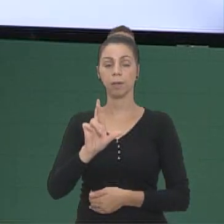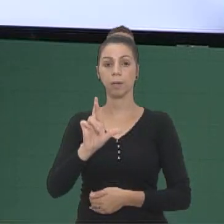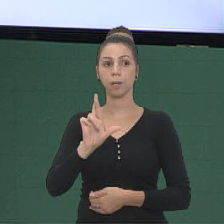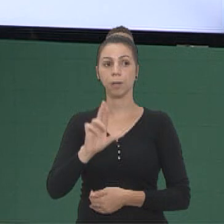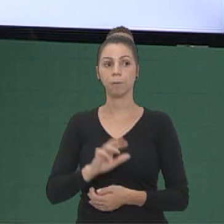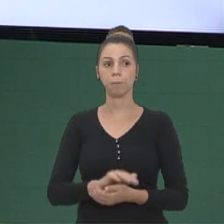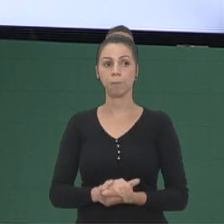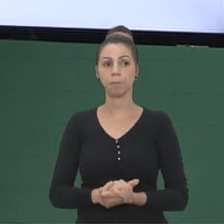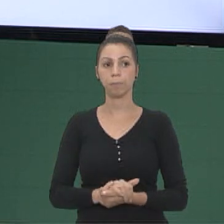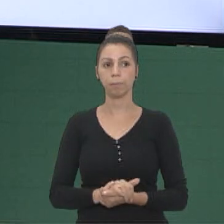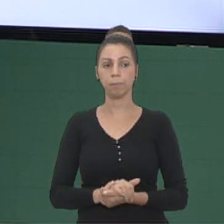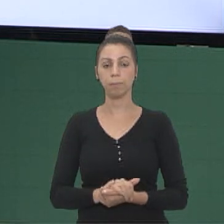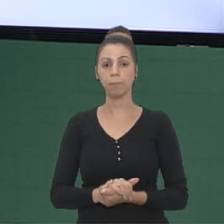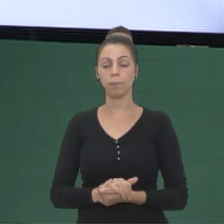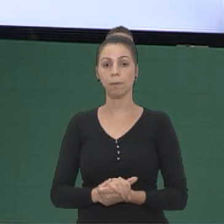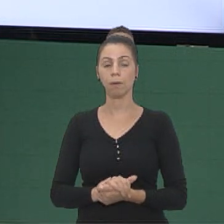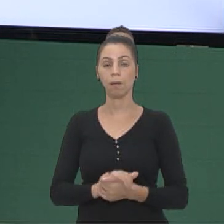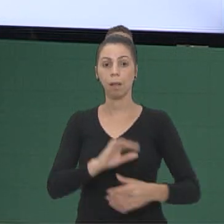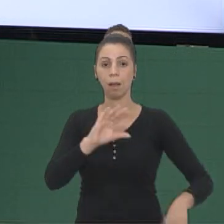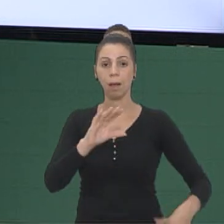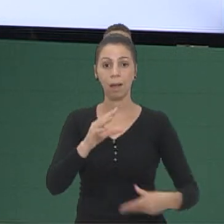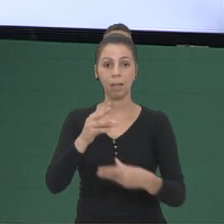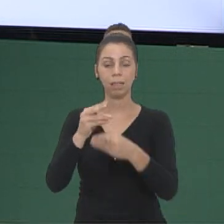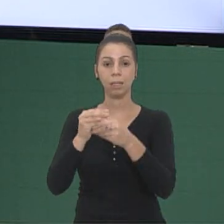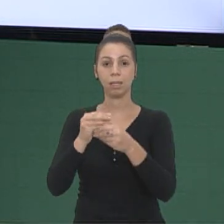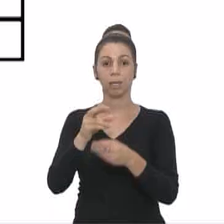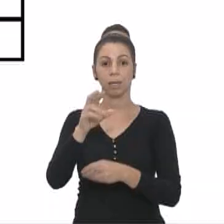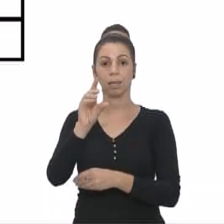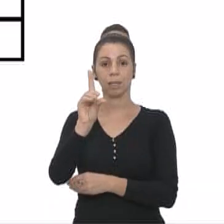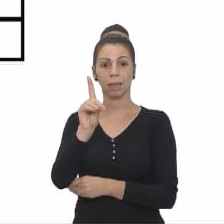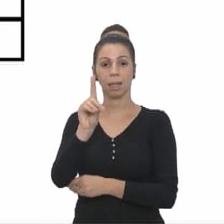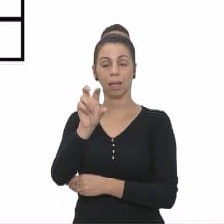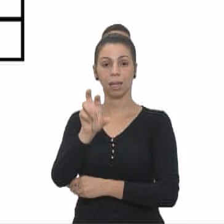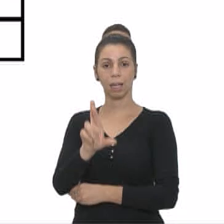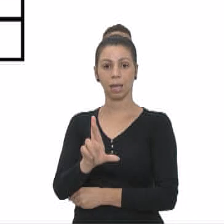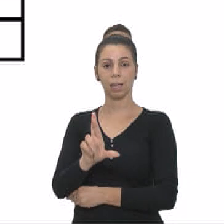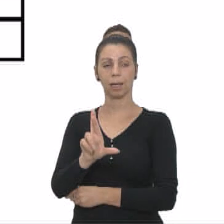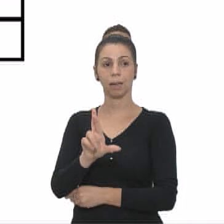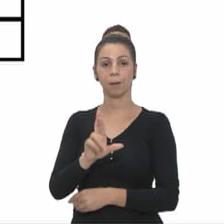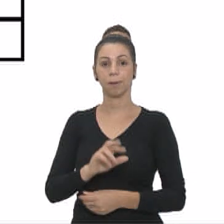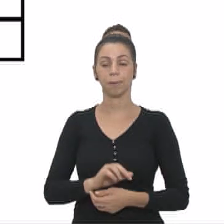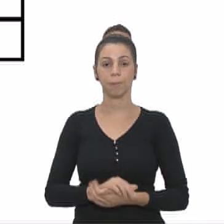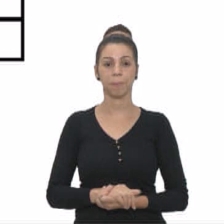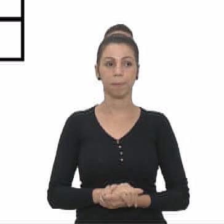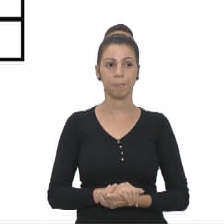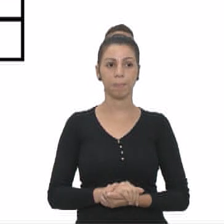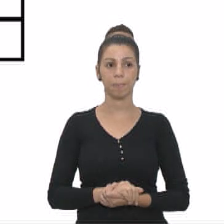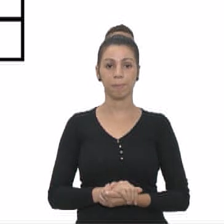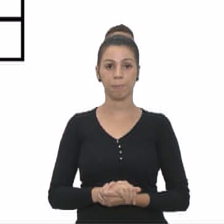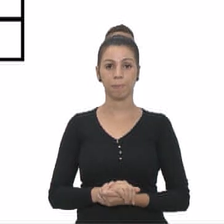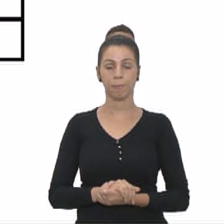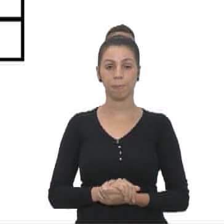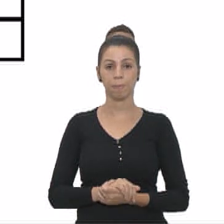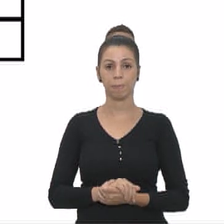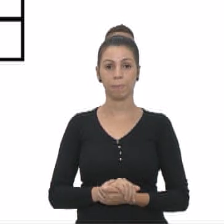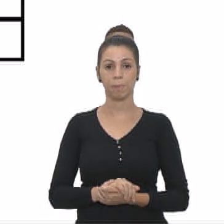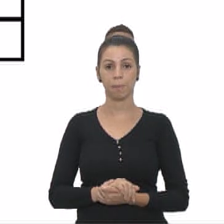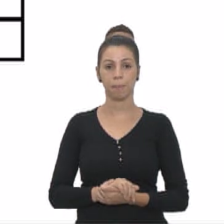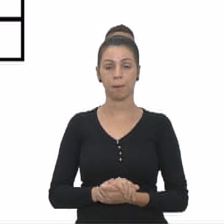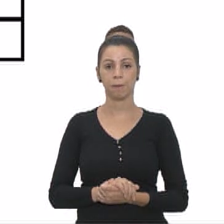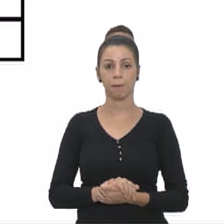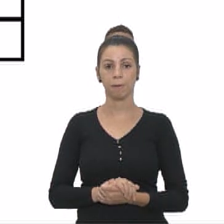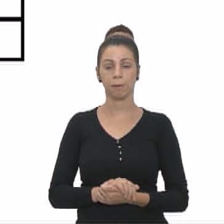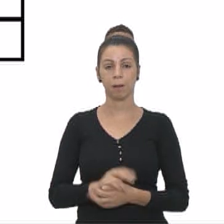venir. Vendré, olha só o acréscimo do dr. Tendré, vendré. Tendrás, vendrás.